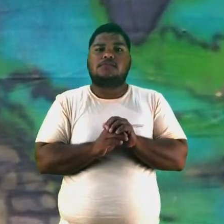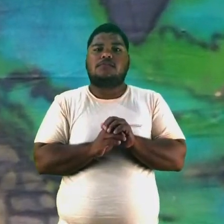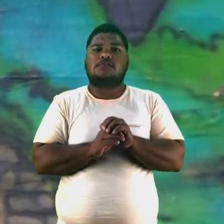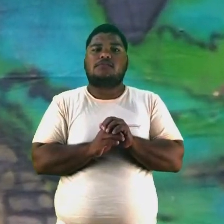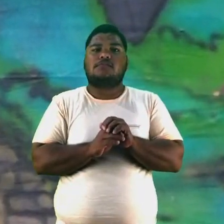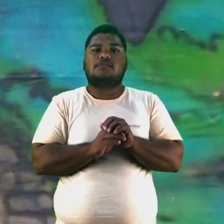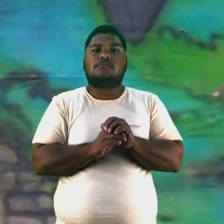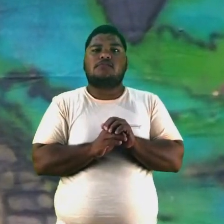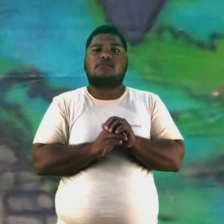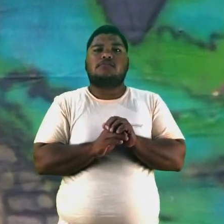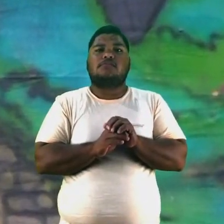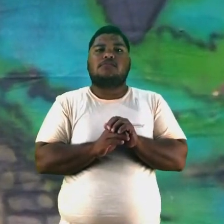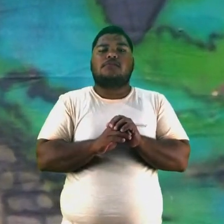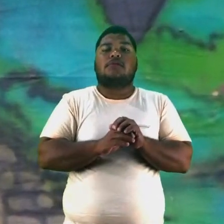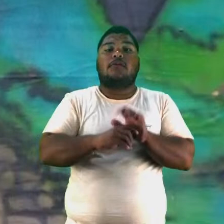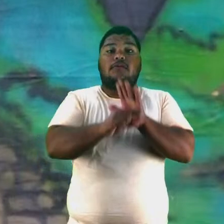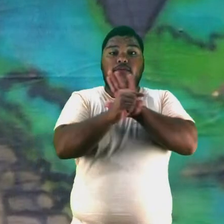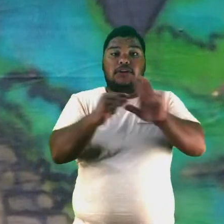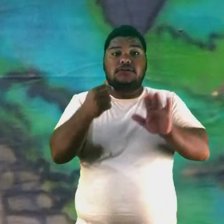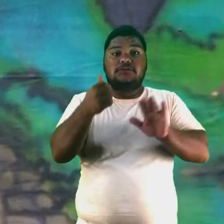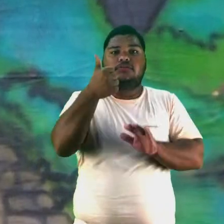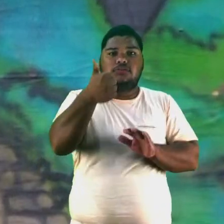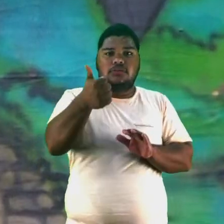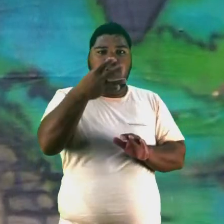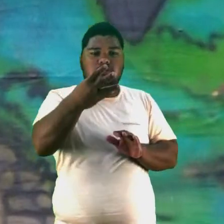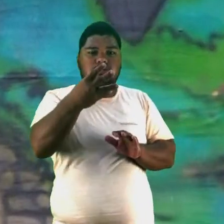Dos versos 14 a 17.